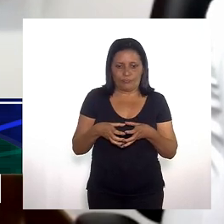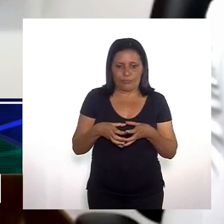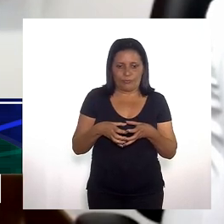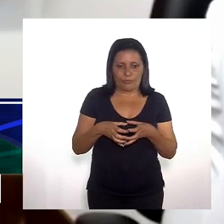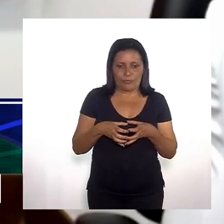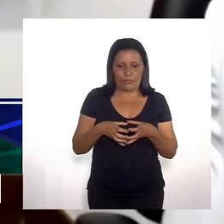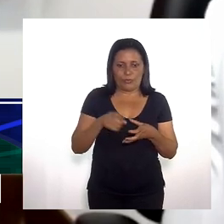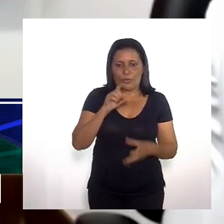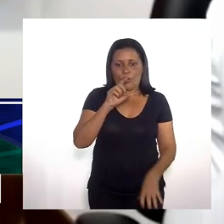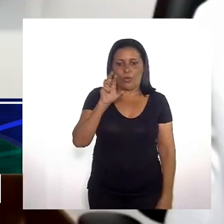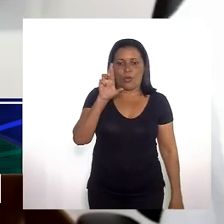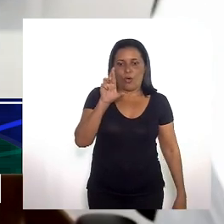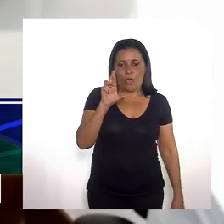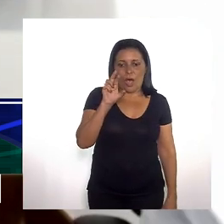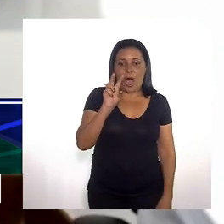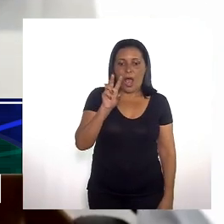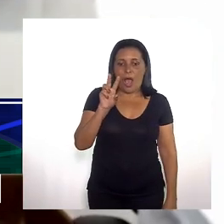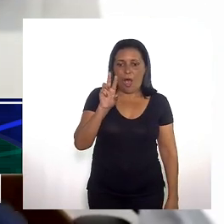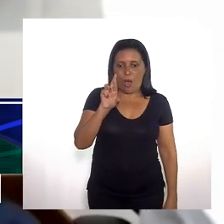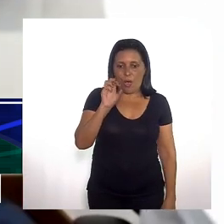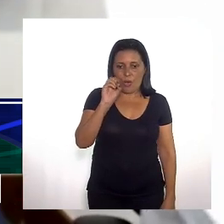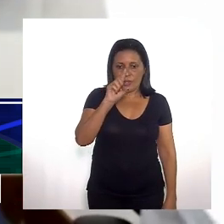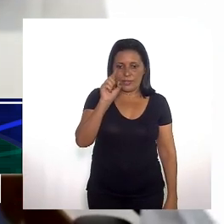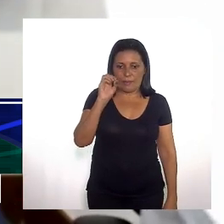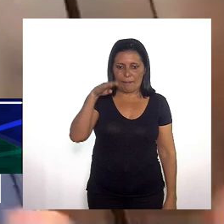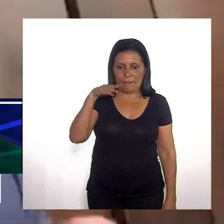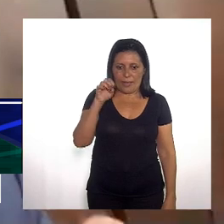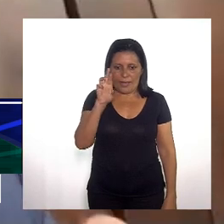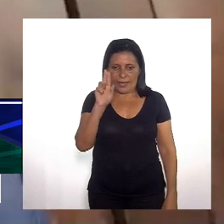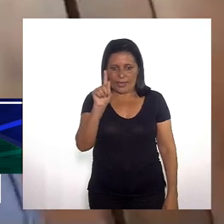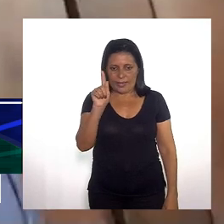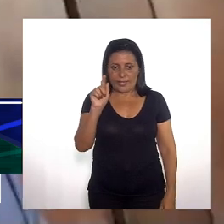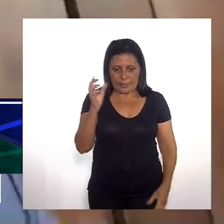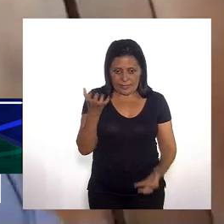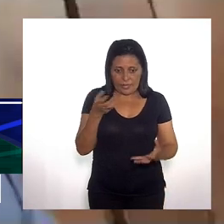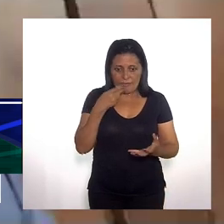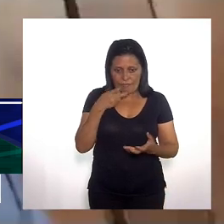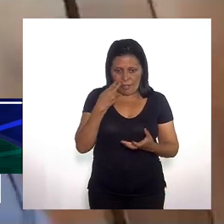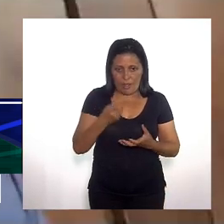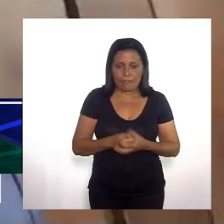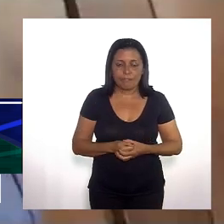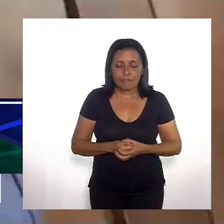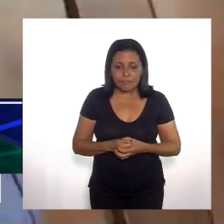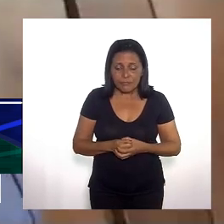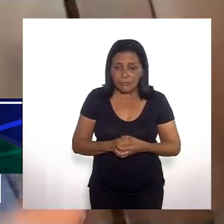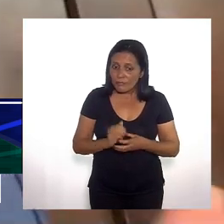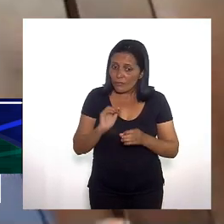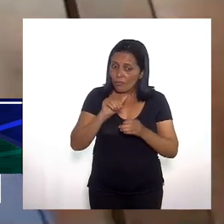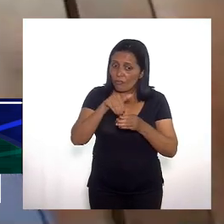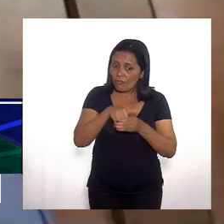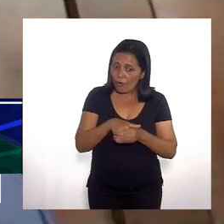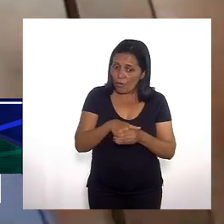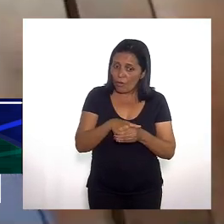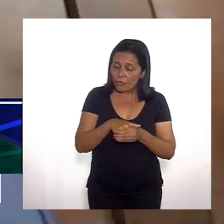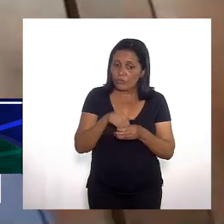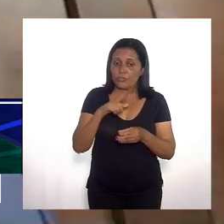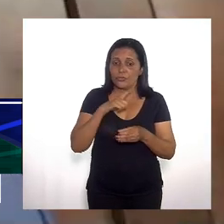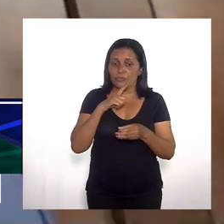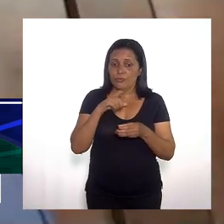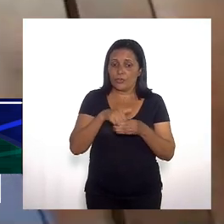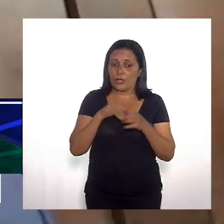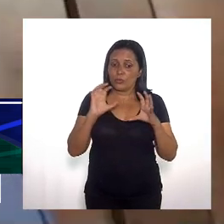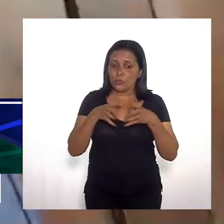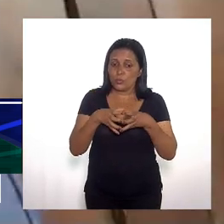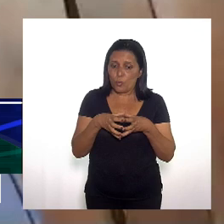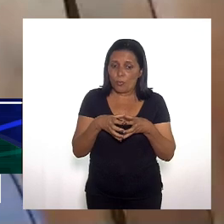Rosenberg, quer falar, Rosenberg? Não, presidente, é só para consignar o voto que eu tinha votado no